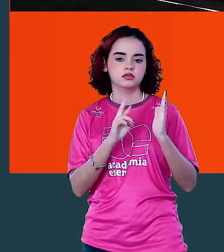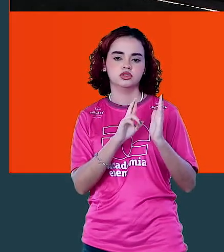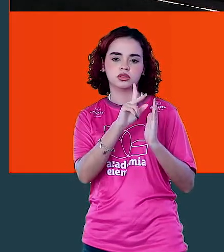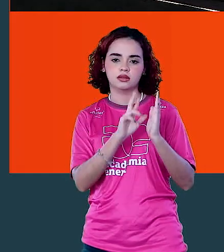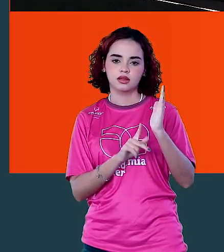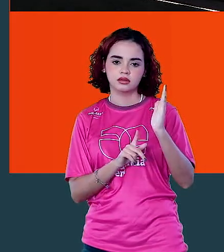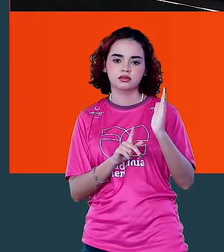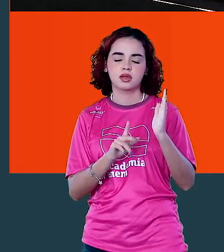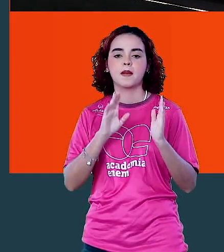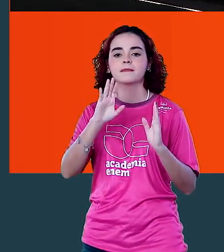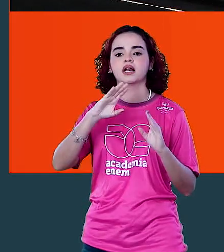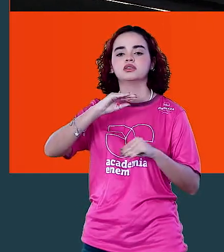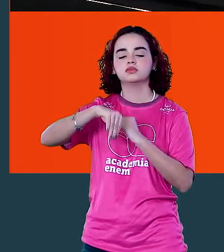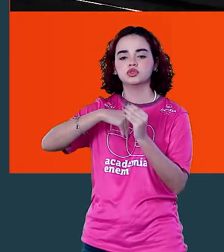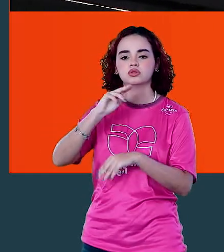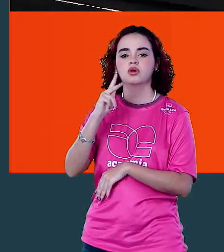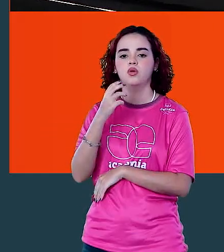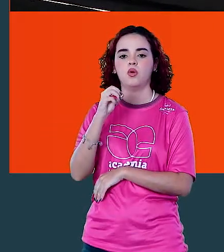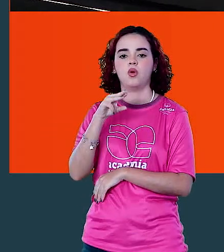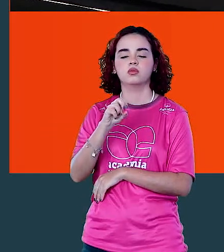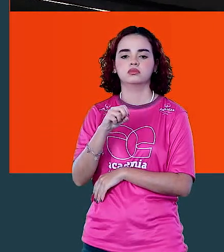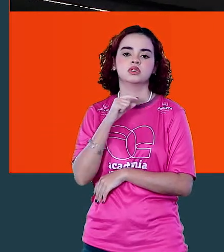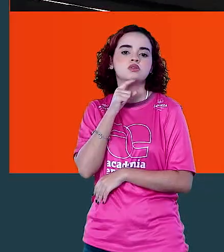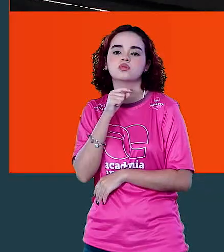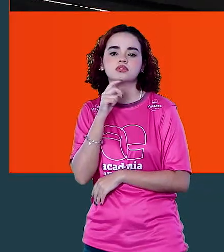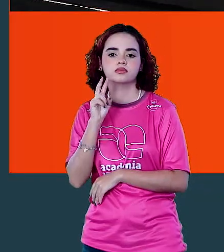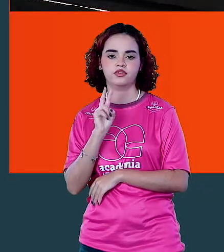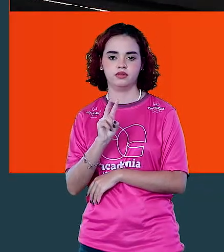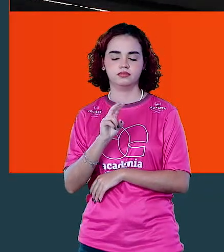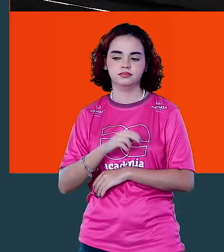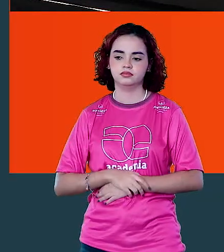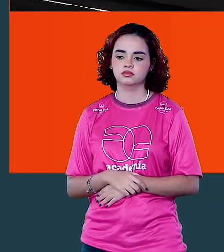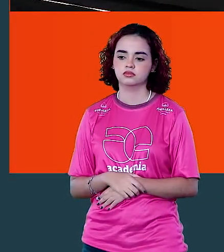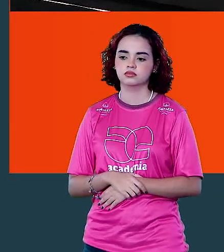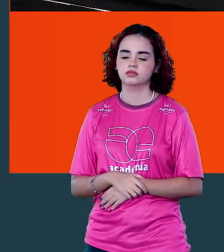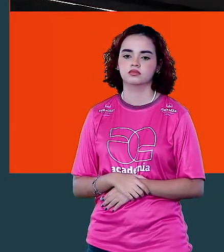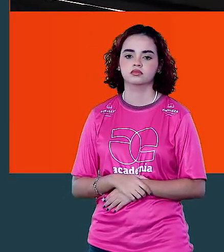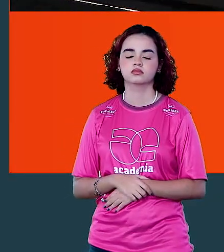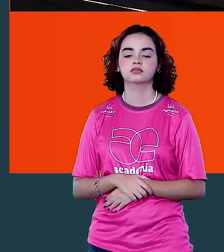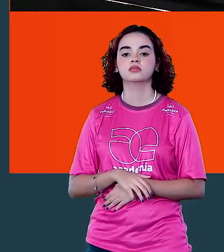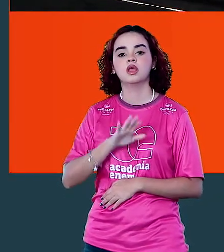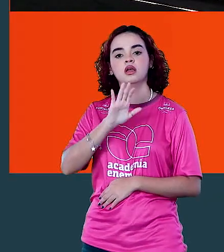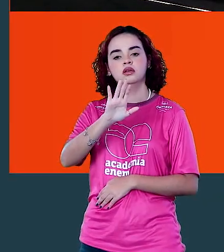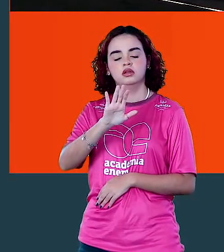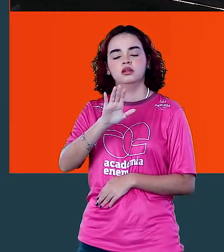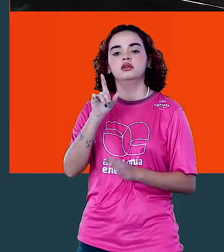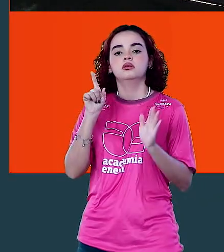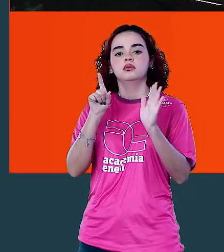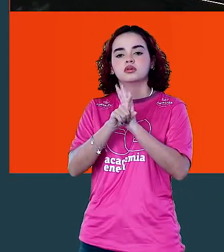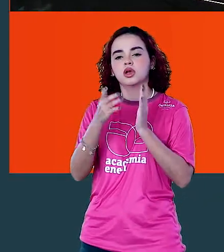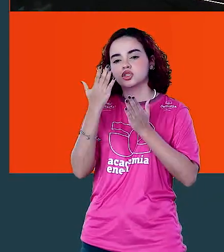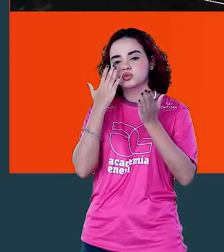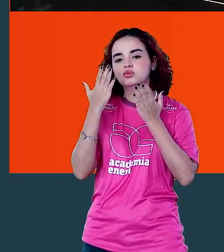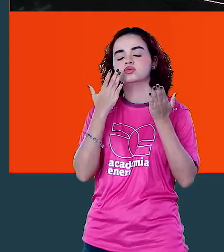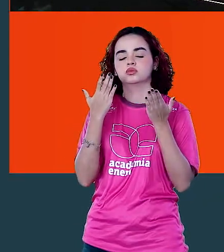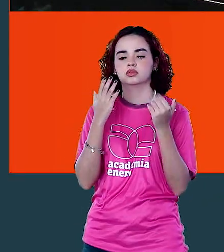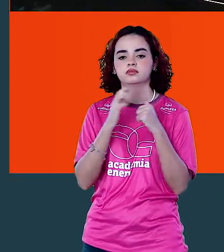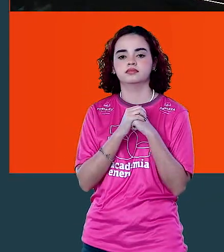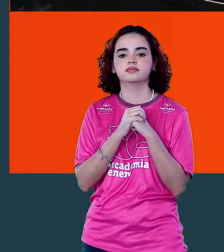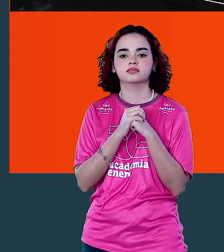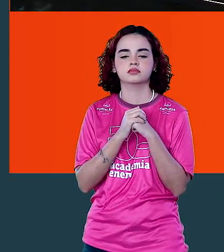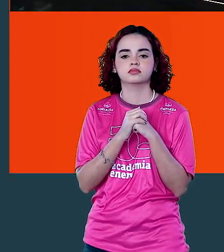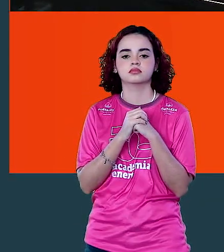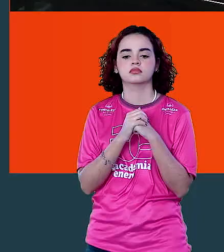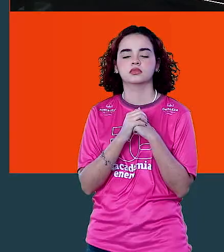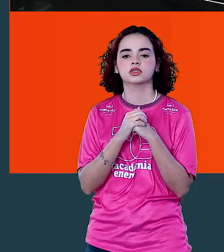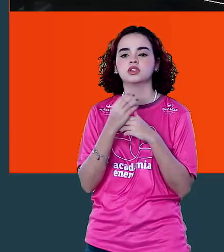só. Ficou claro isso? Tá. Mas uma pergunta aqui que sempre surge, né? Edi, mas o que é